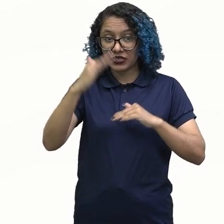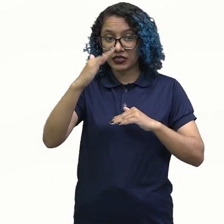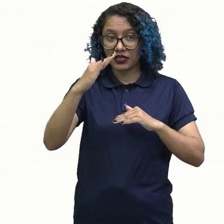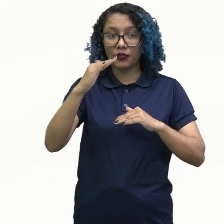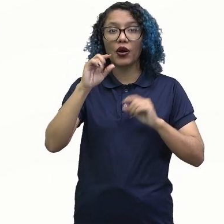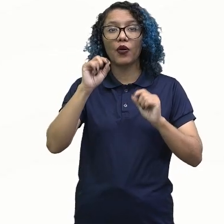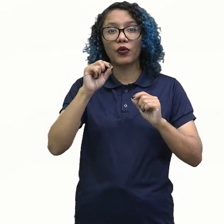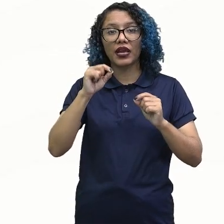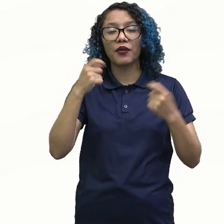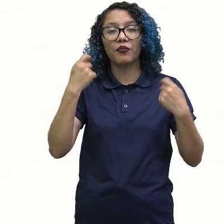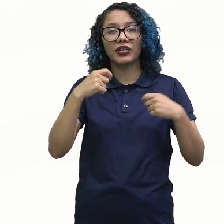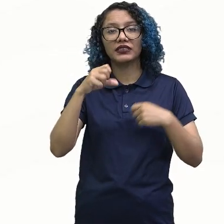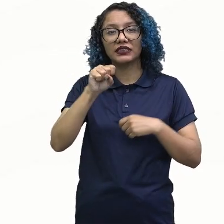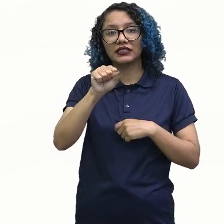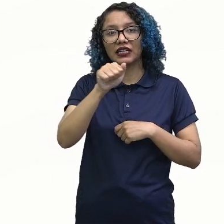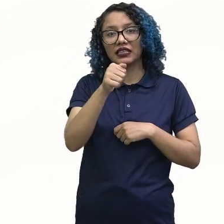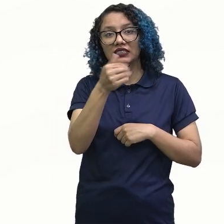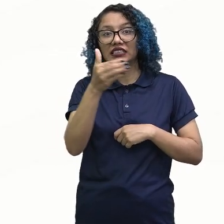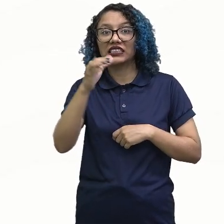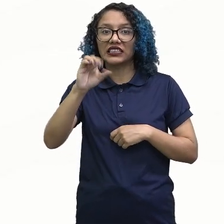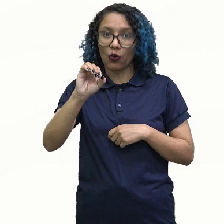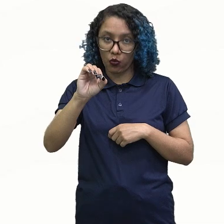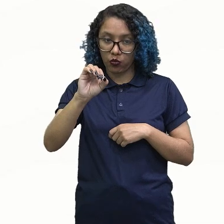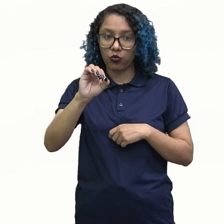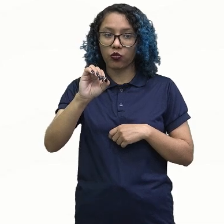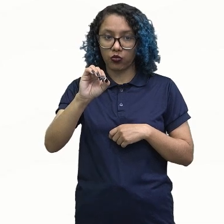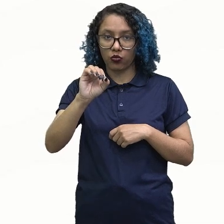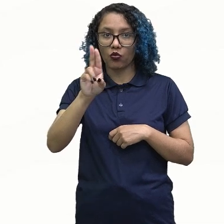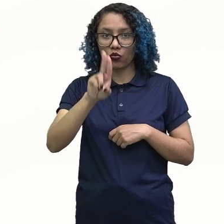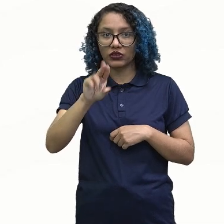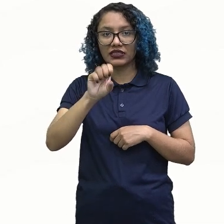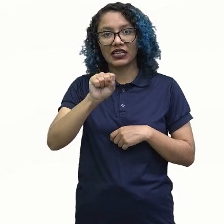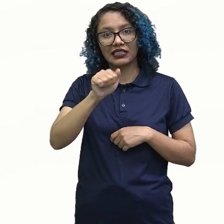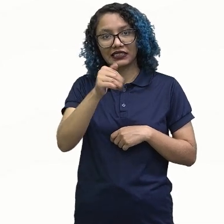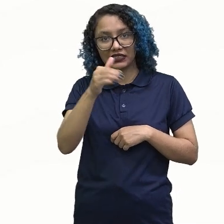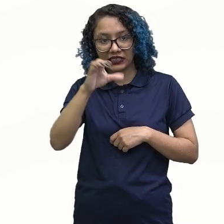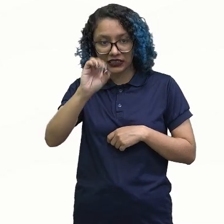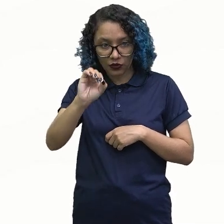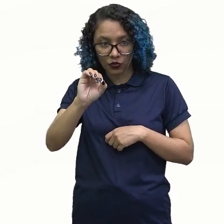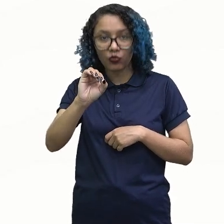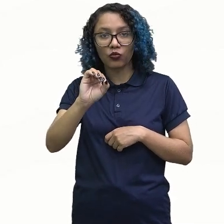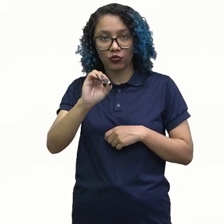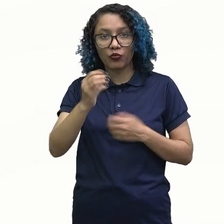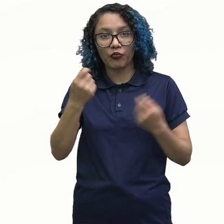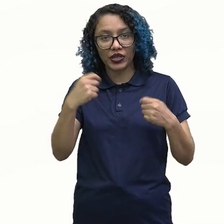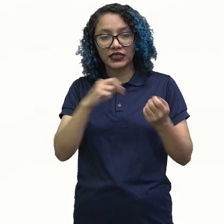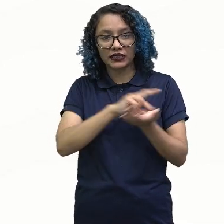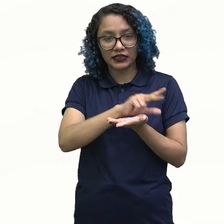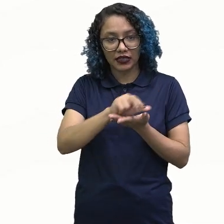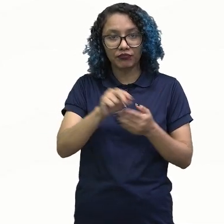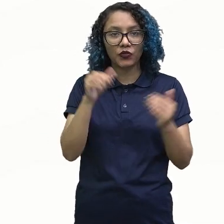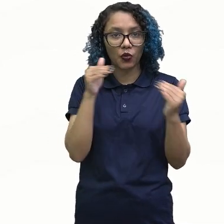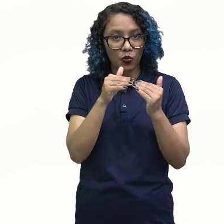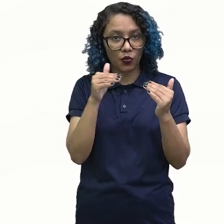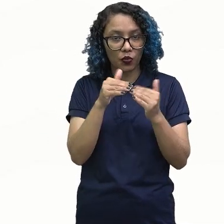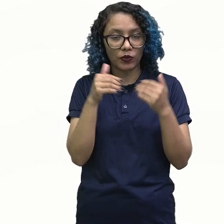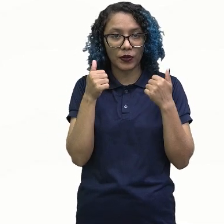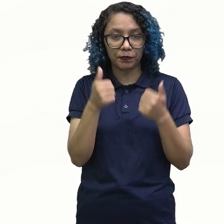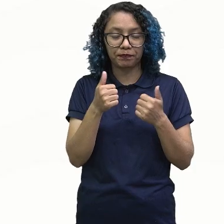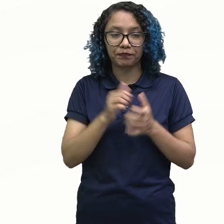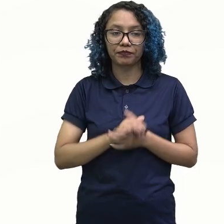de outubro, hoje são 12 de outubro, hoje são 10 de outubro. A gente já tem ela indo para o plural, tendo essa concordância, tá?